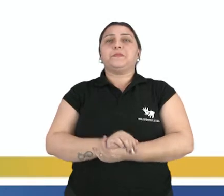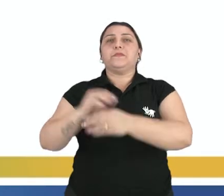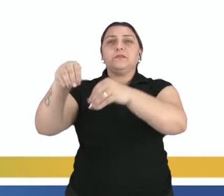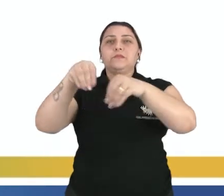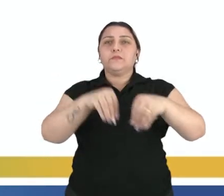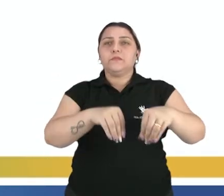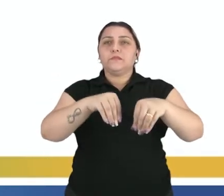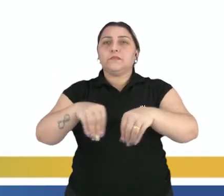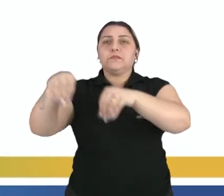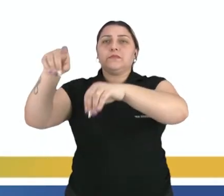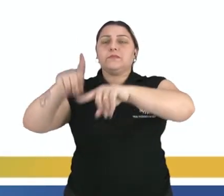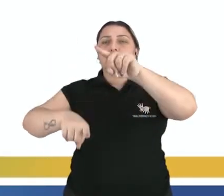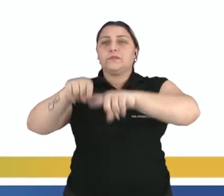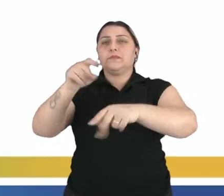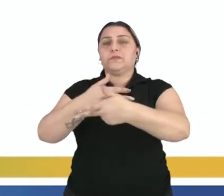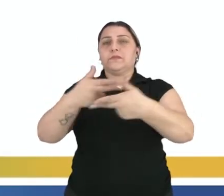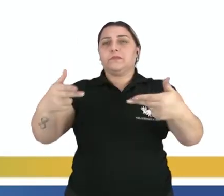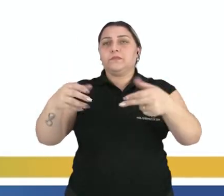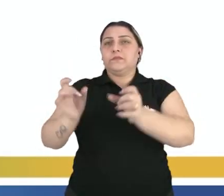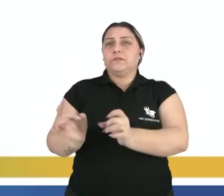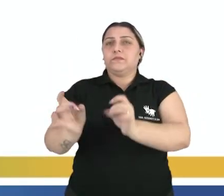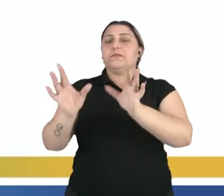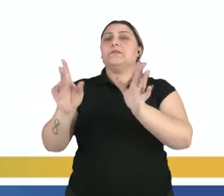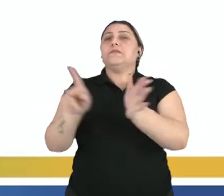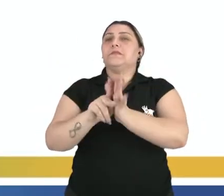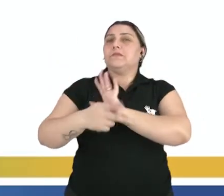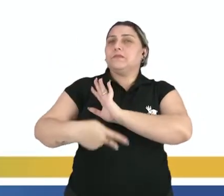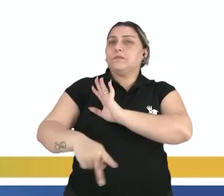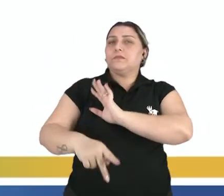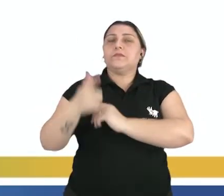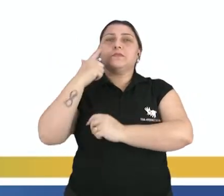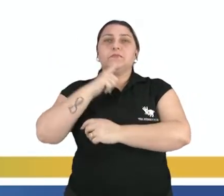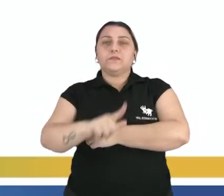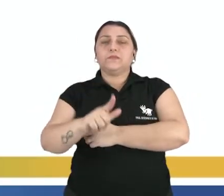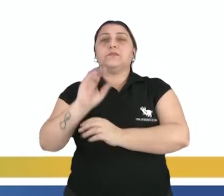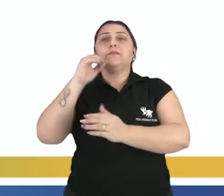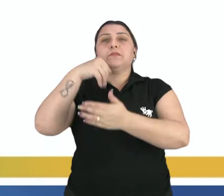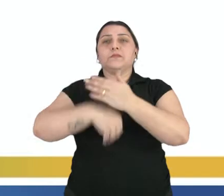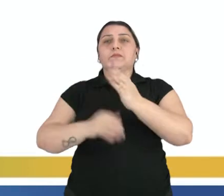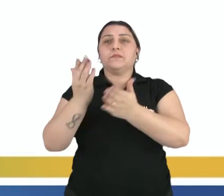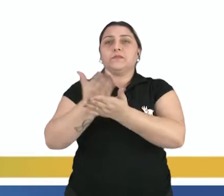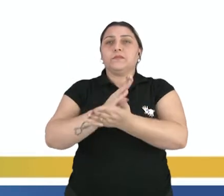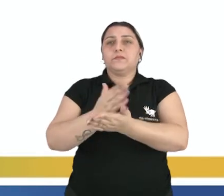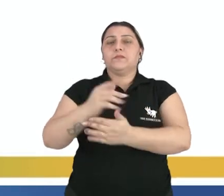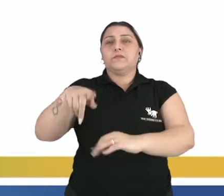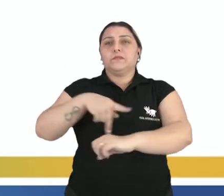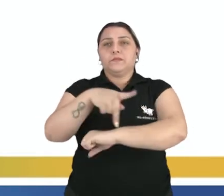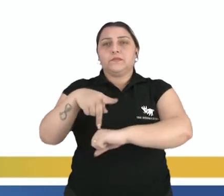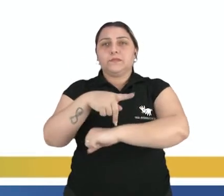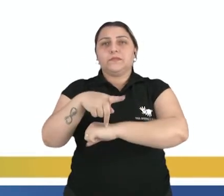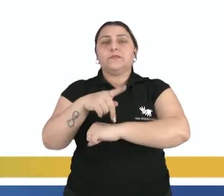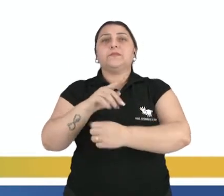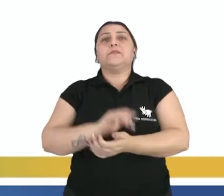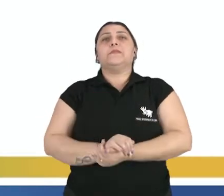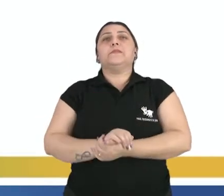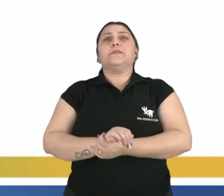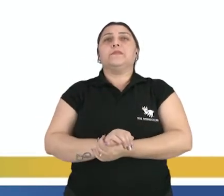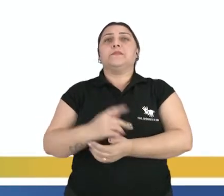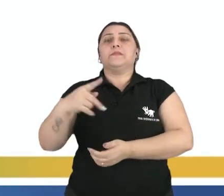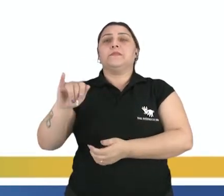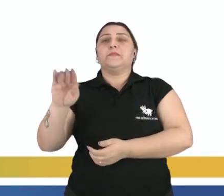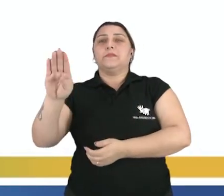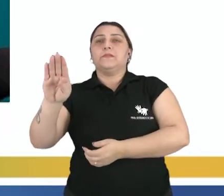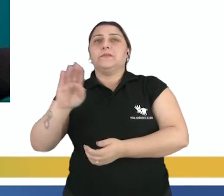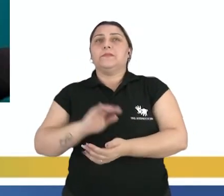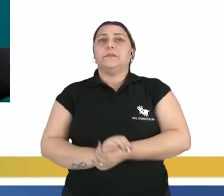importação, exportações, vendas locais, tudo que ele consegue adquirir dentro das fronteiras do seu país é chamado de Produto